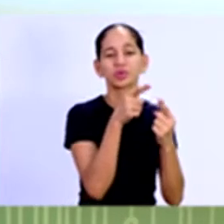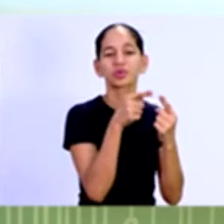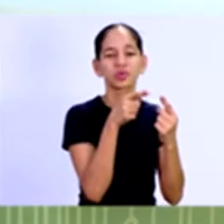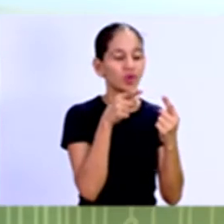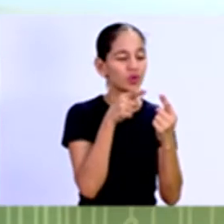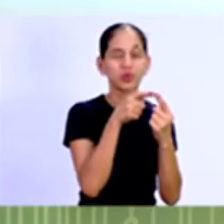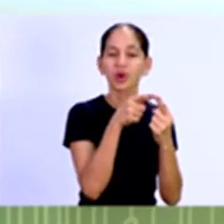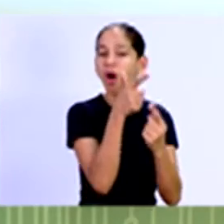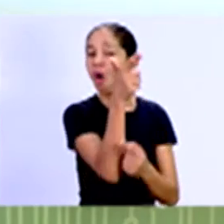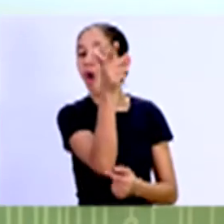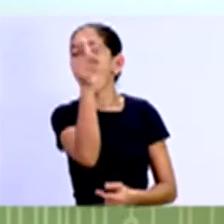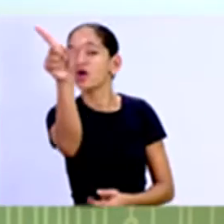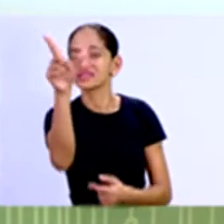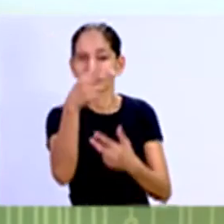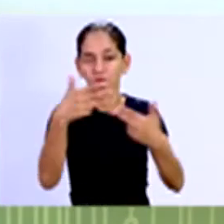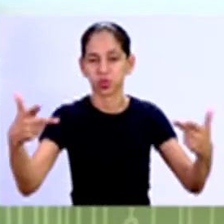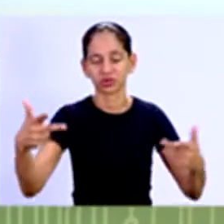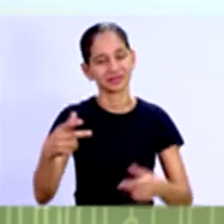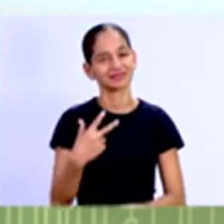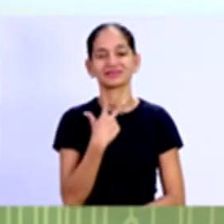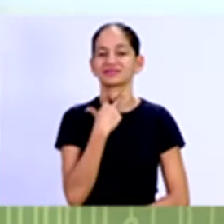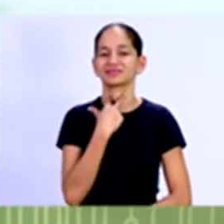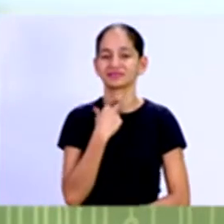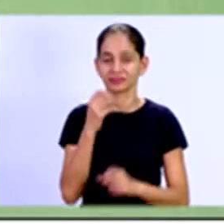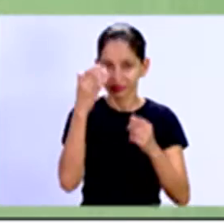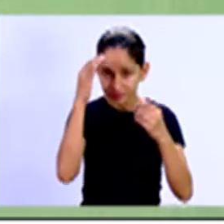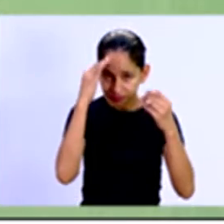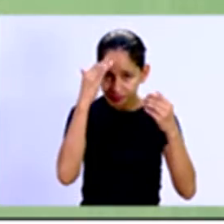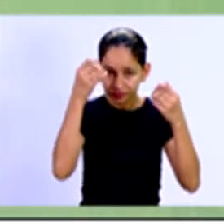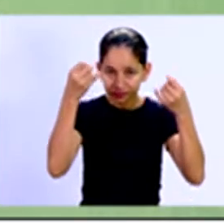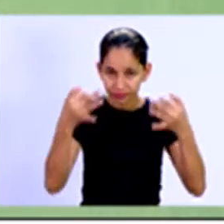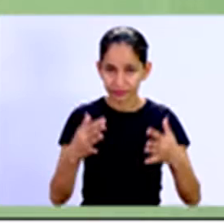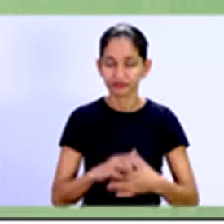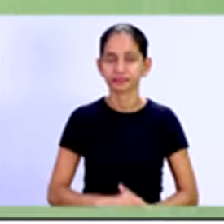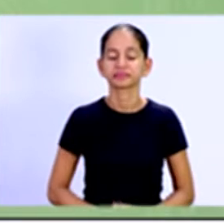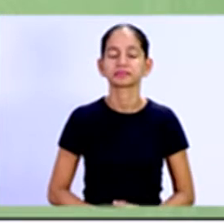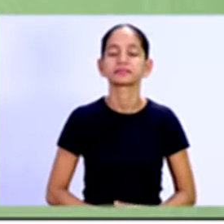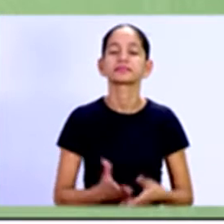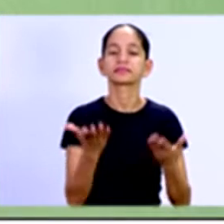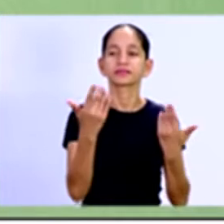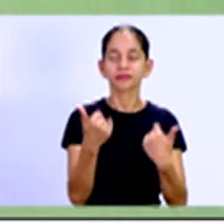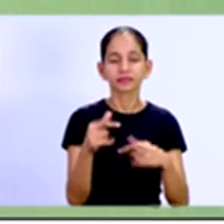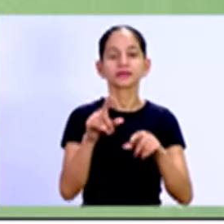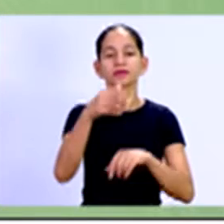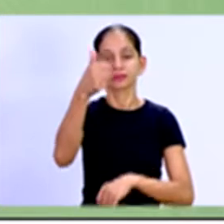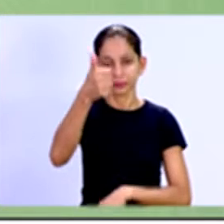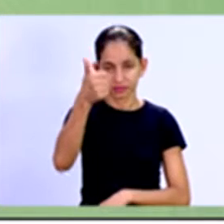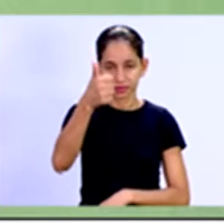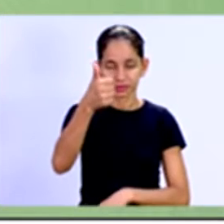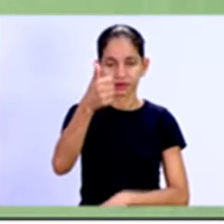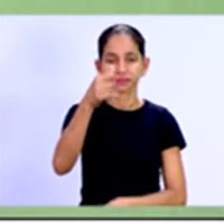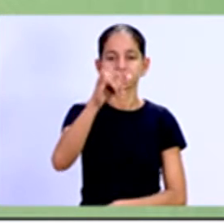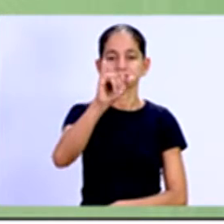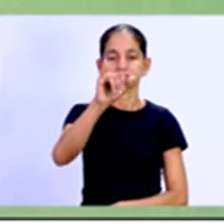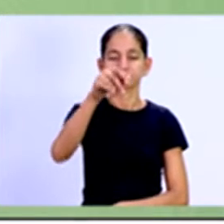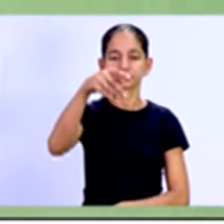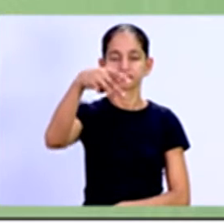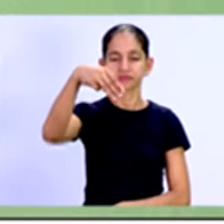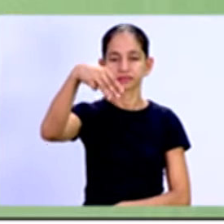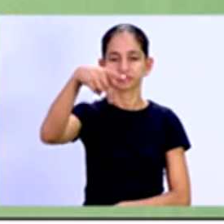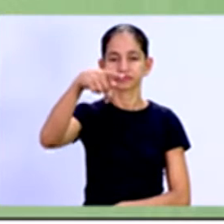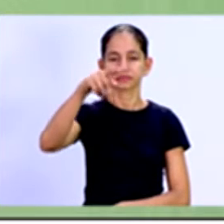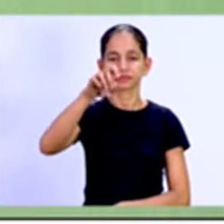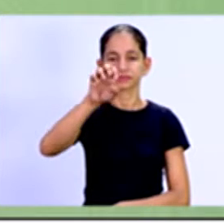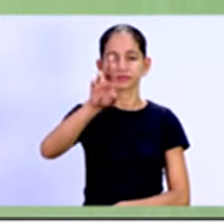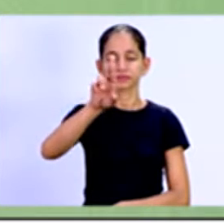amizade tem que ser a própria amizade, nesse sentido, né? Então, o imperativo categórico, de